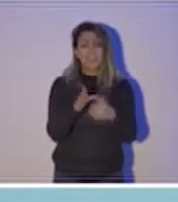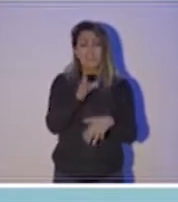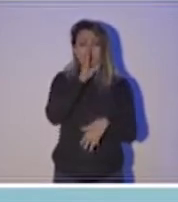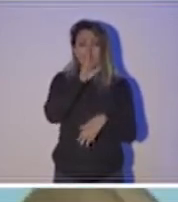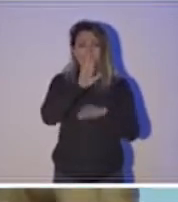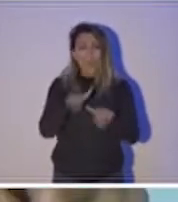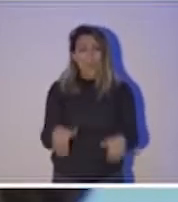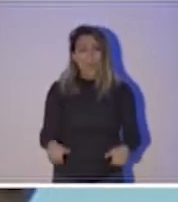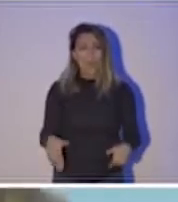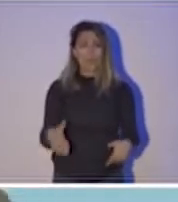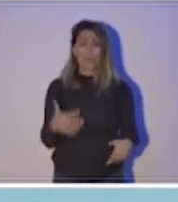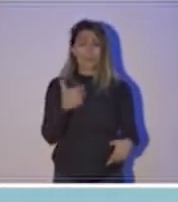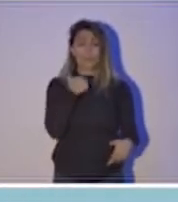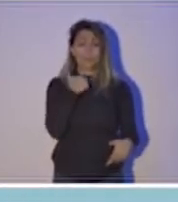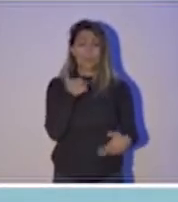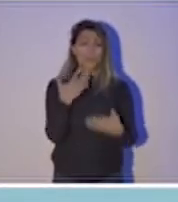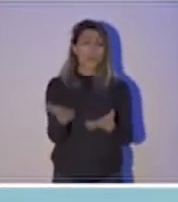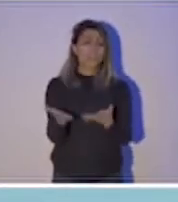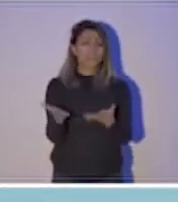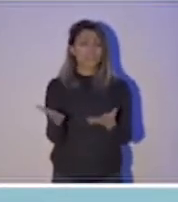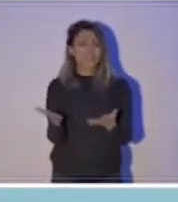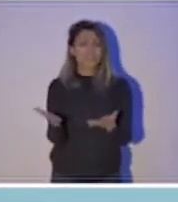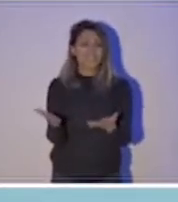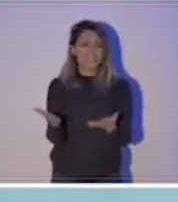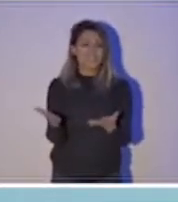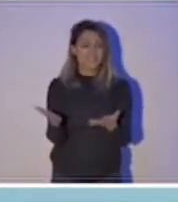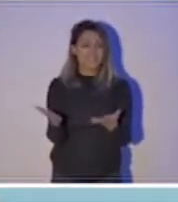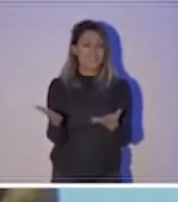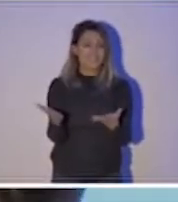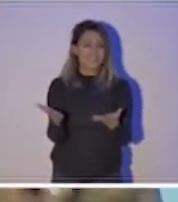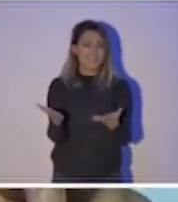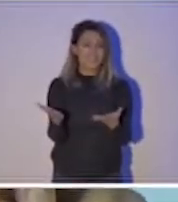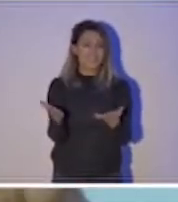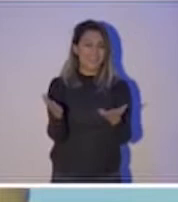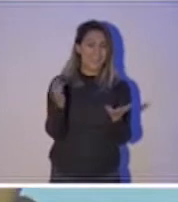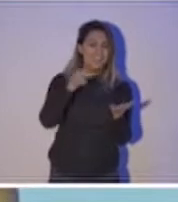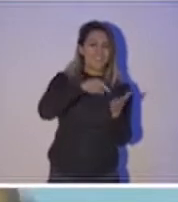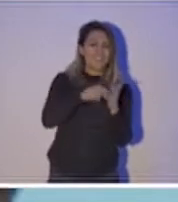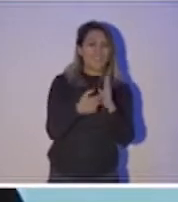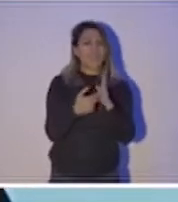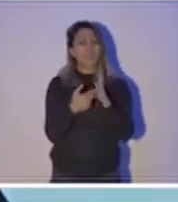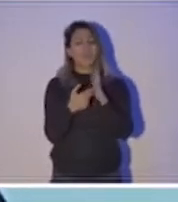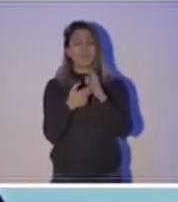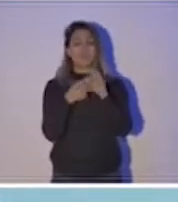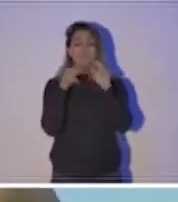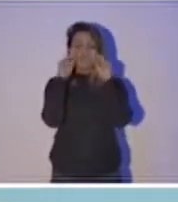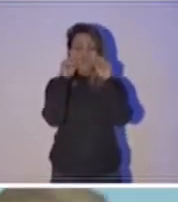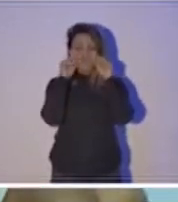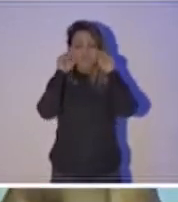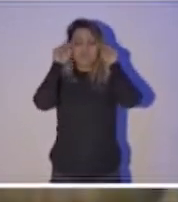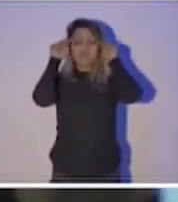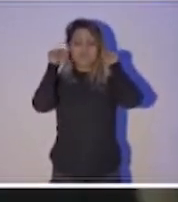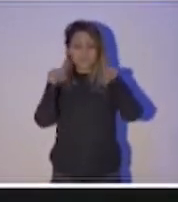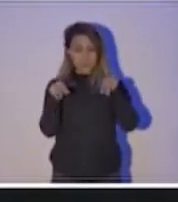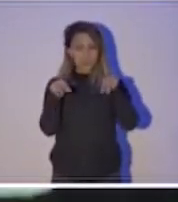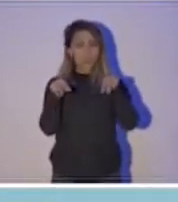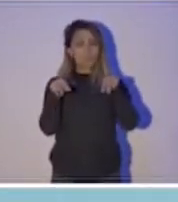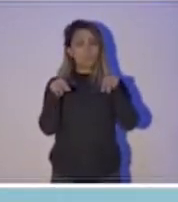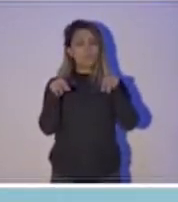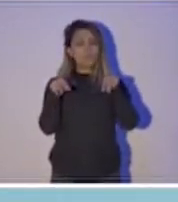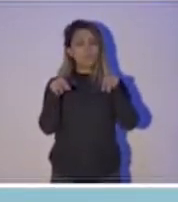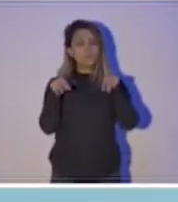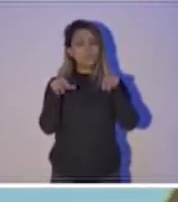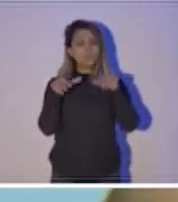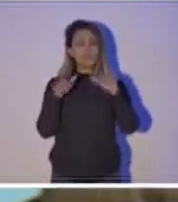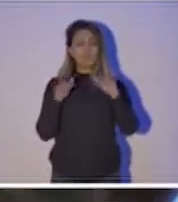aula. E isso pressupõe uma visão muito limitadora de quem são